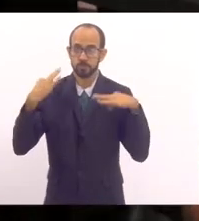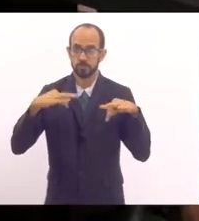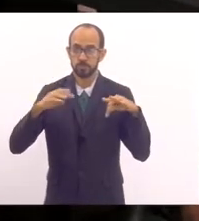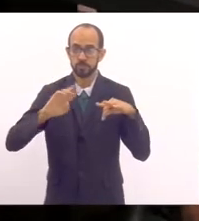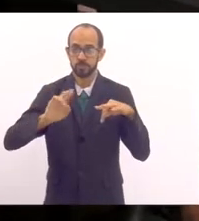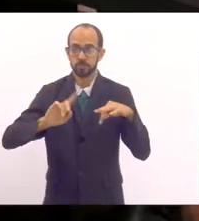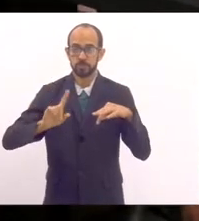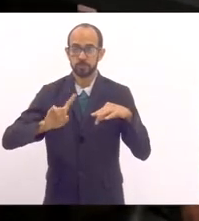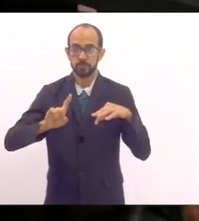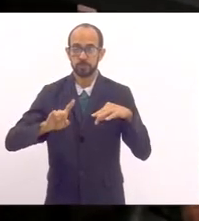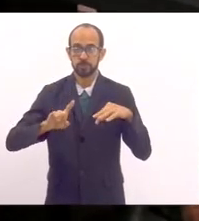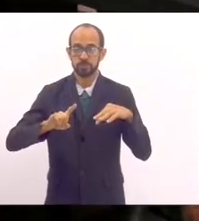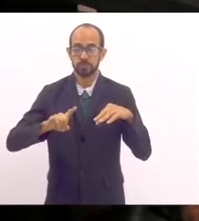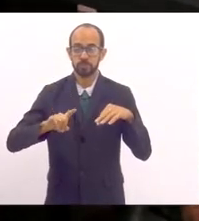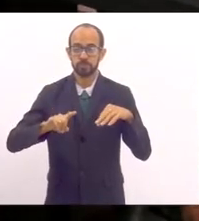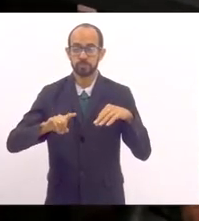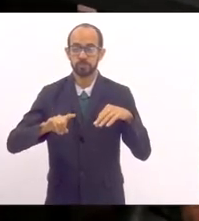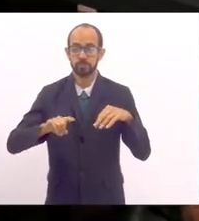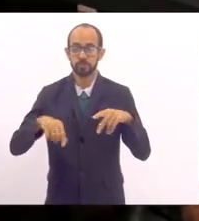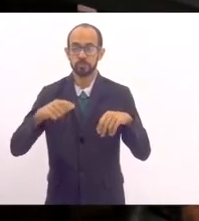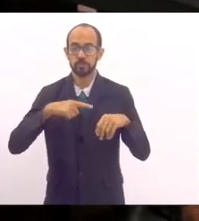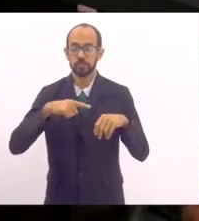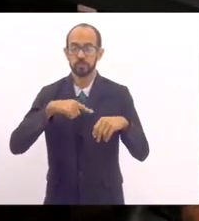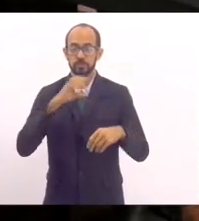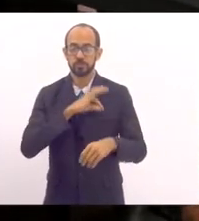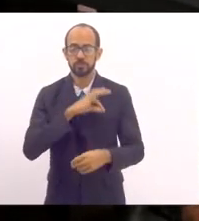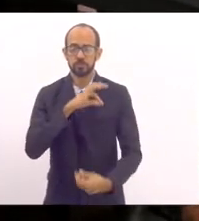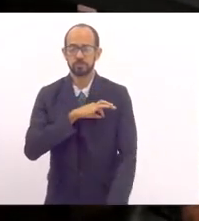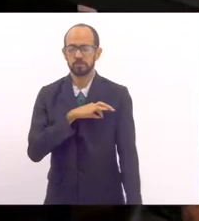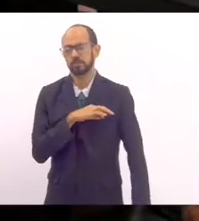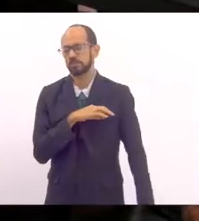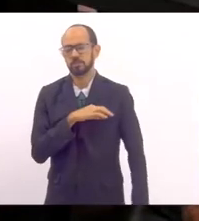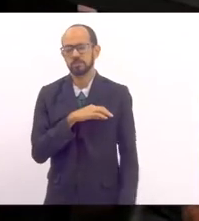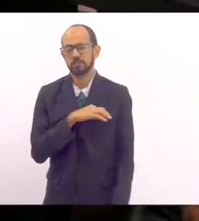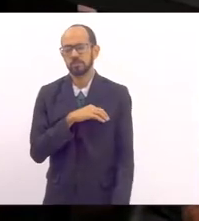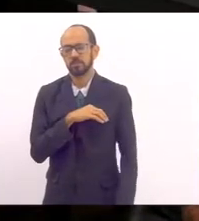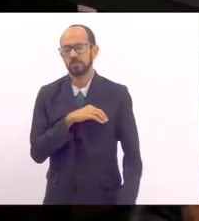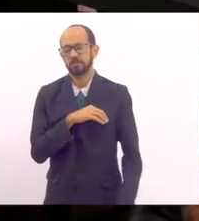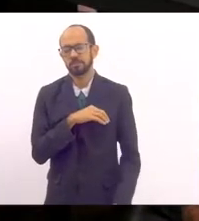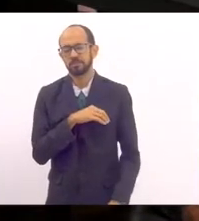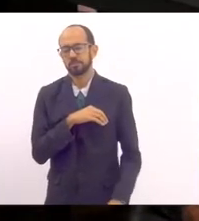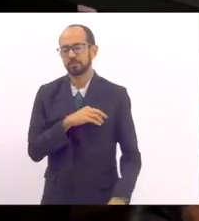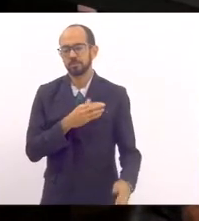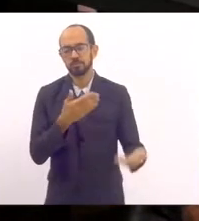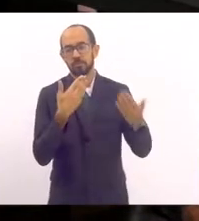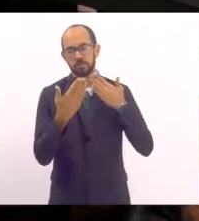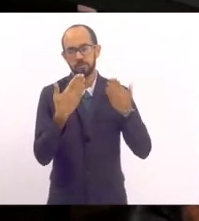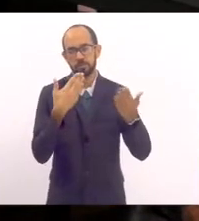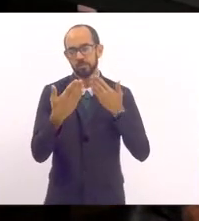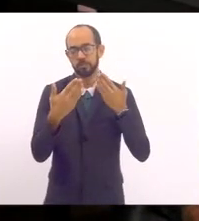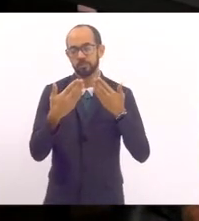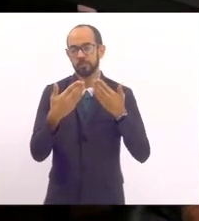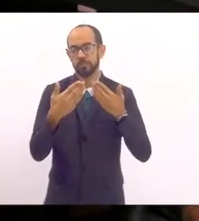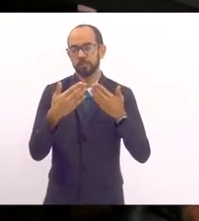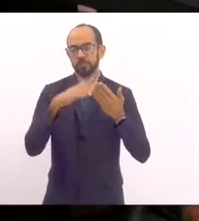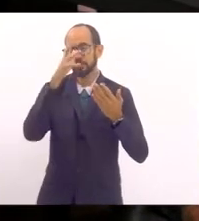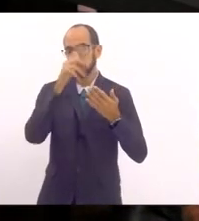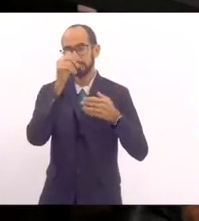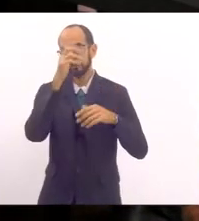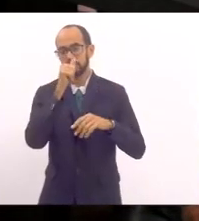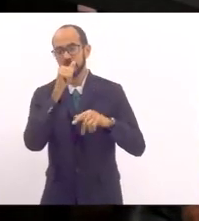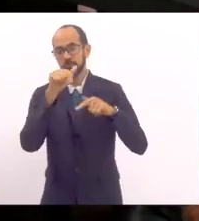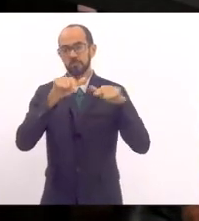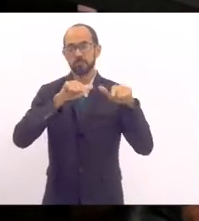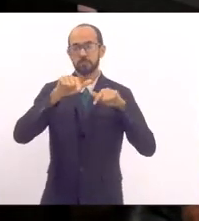que é do sightseeing, ele tem a sua remuneração pautada a partir de uma